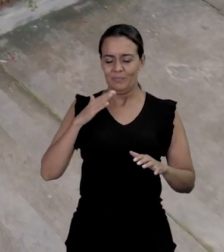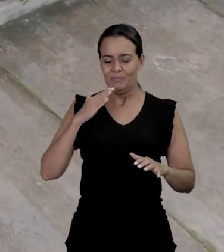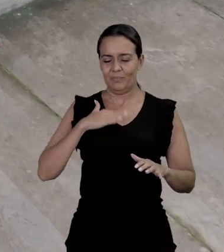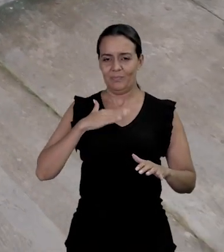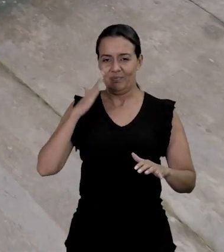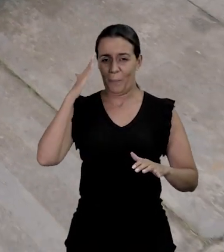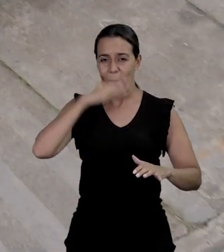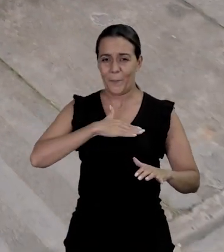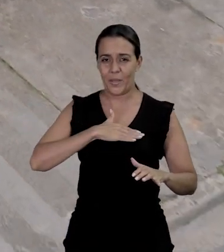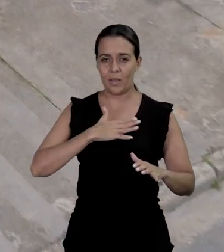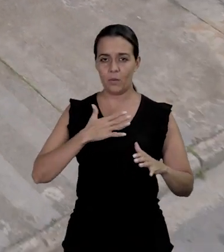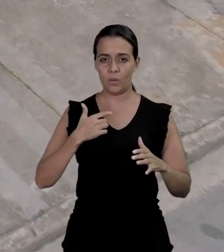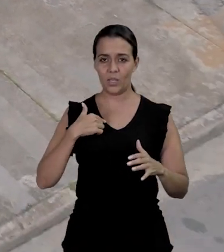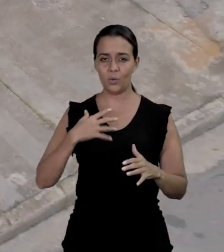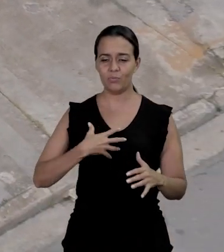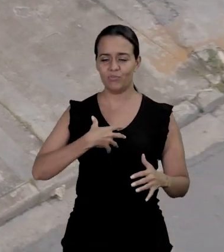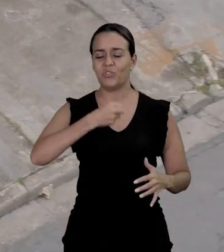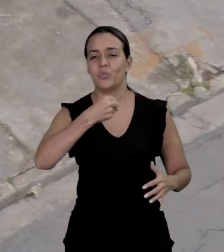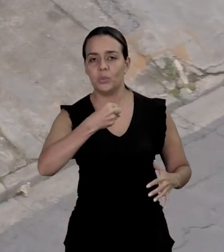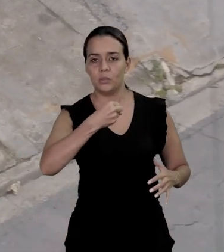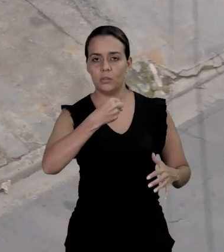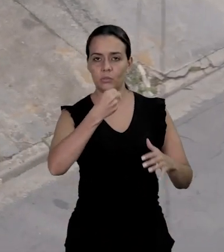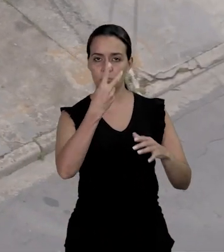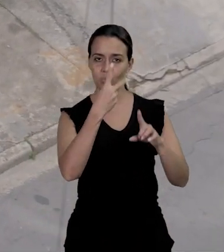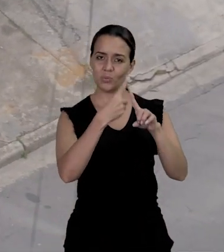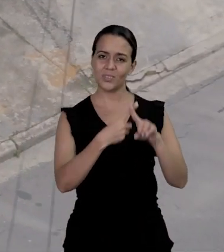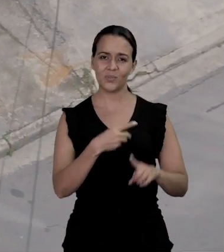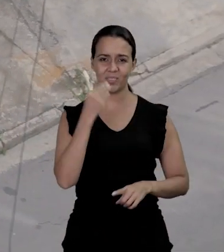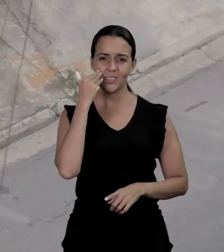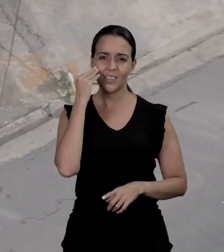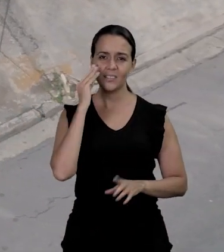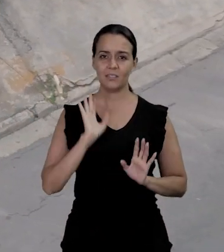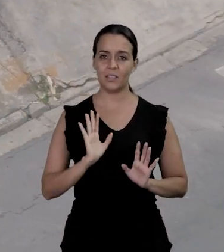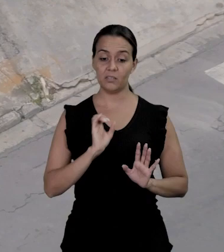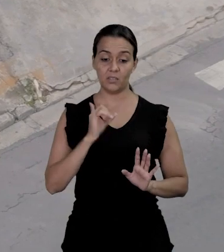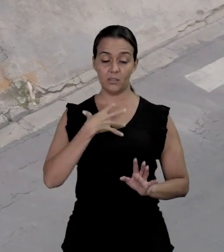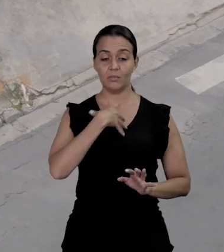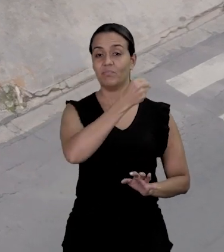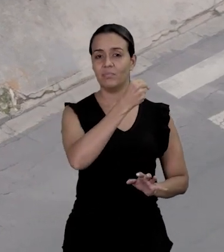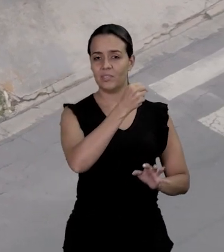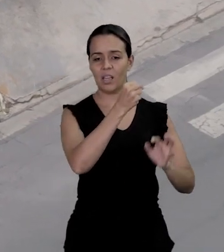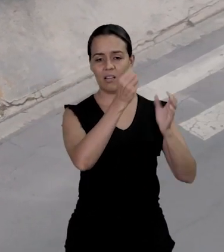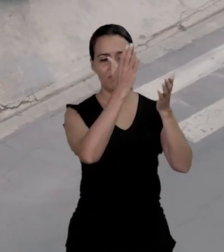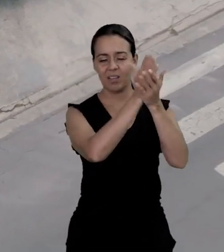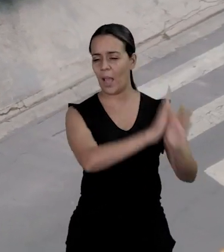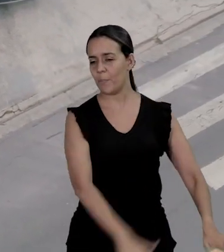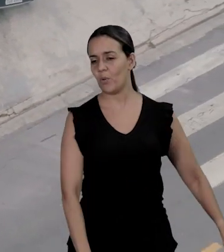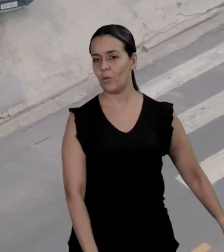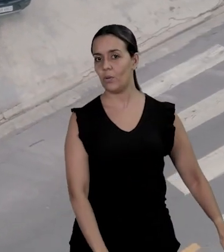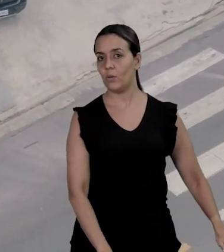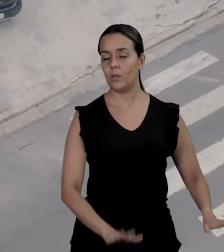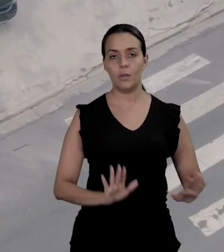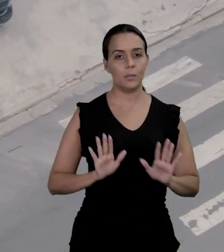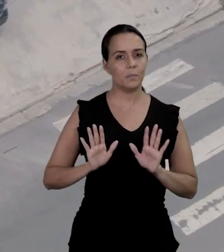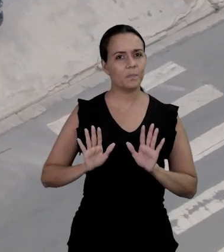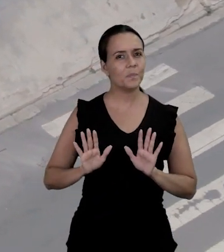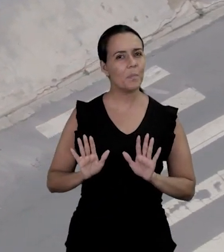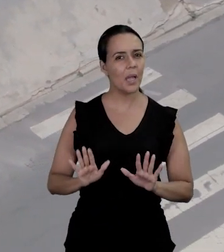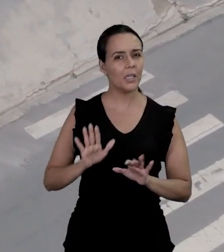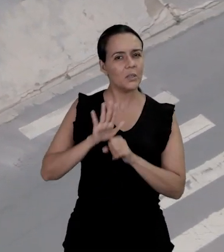tentei o suicídio por 2 vezes, né? Hoje eu sei que o suicídio seria uma solução definitiva para muitos dos problemas